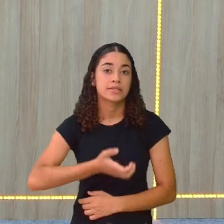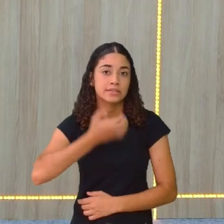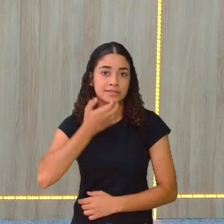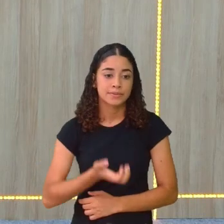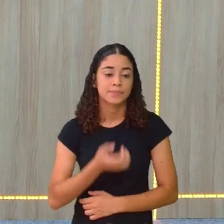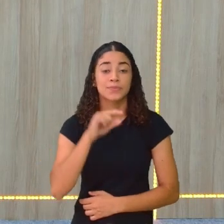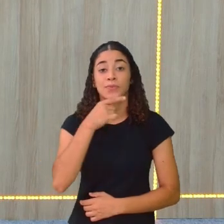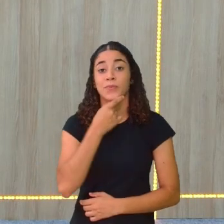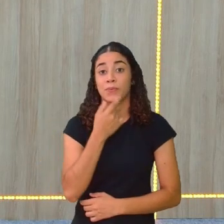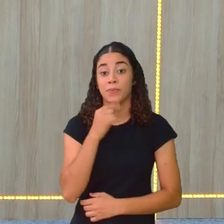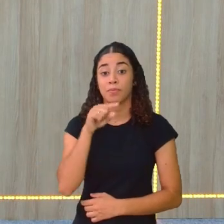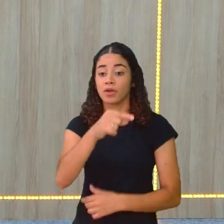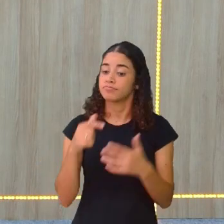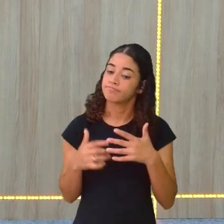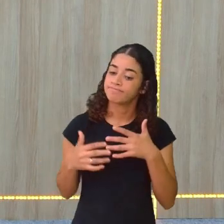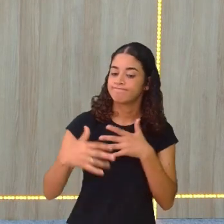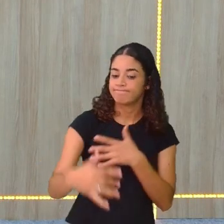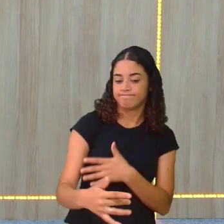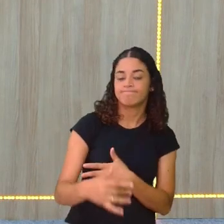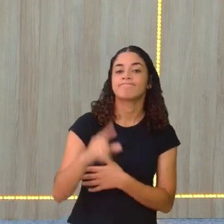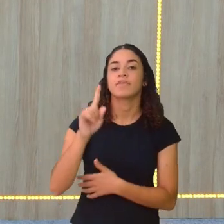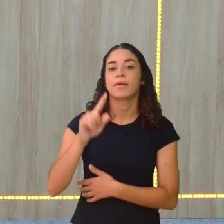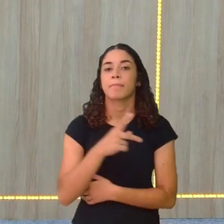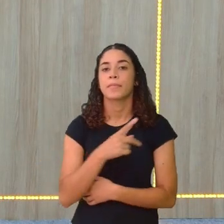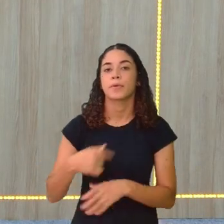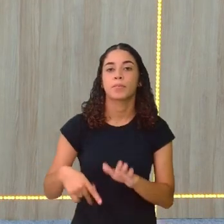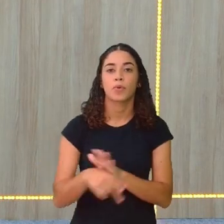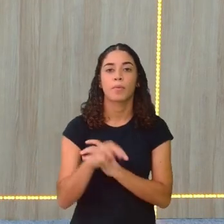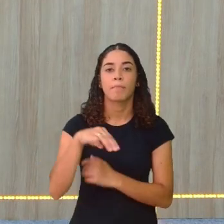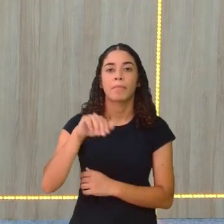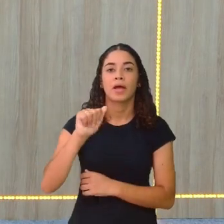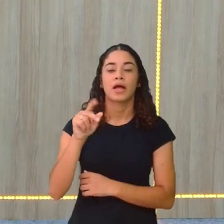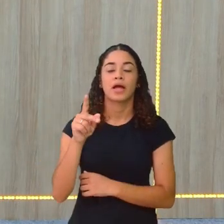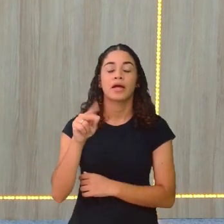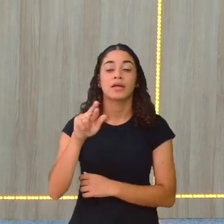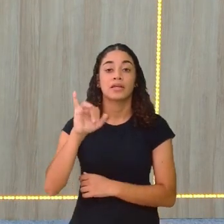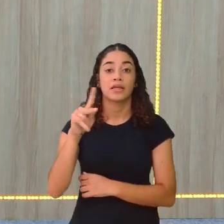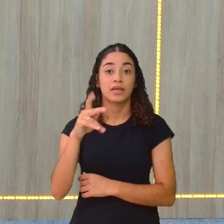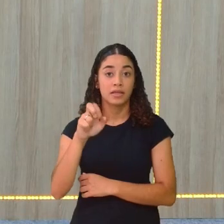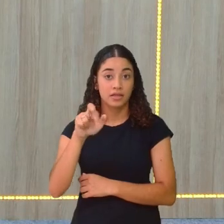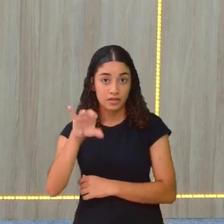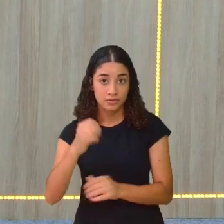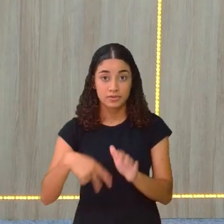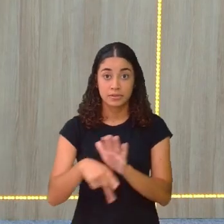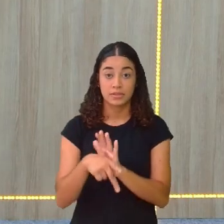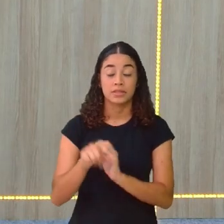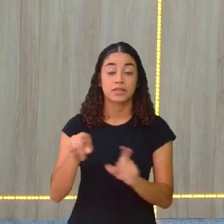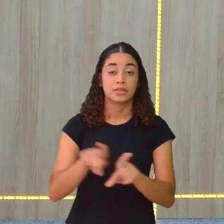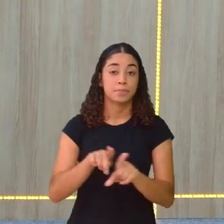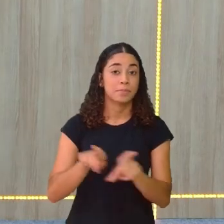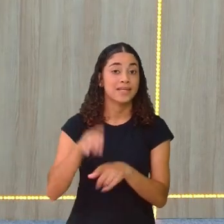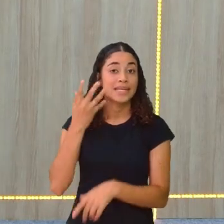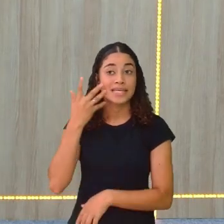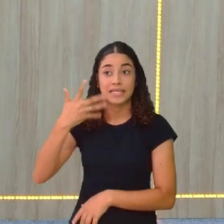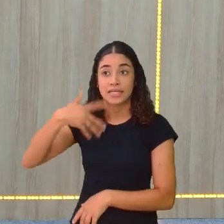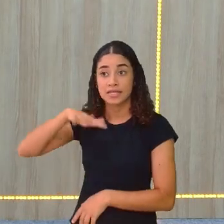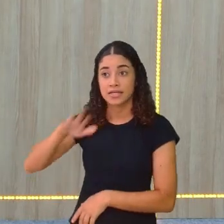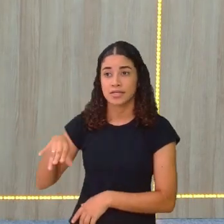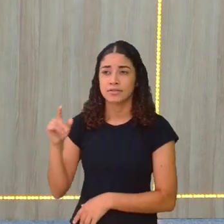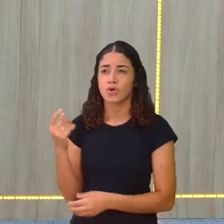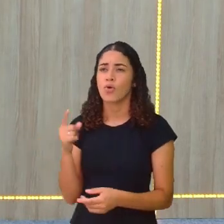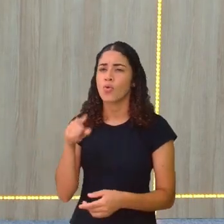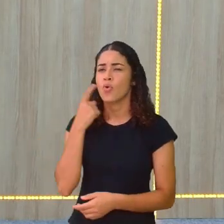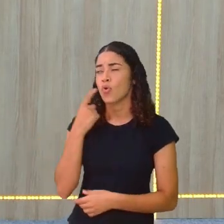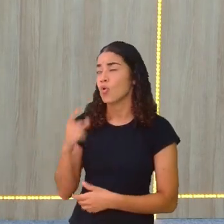se tornou a partir de então padroeiro dos marinheiros e das crianças, né? Mas como é que a imagem dele